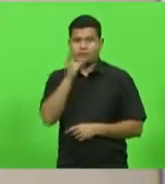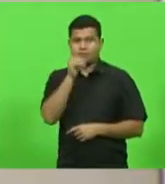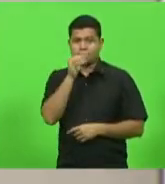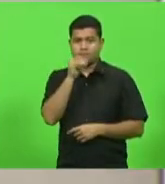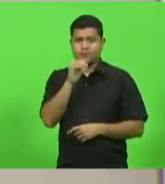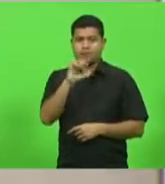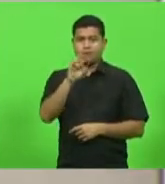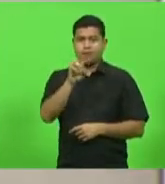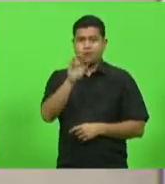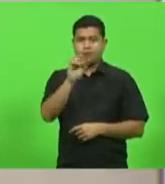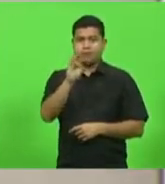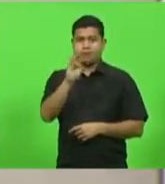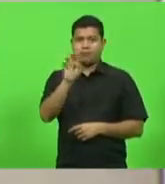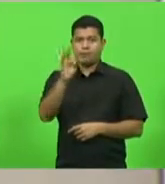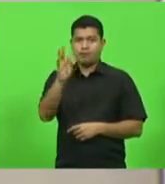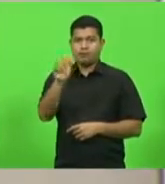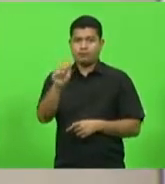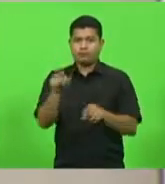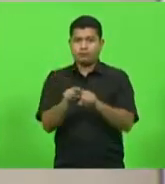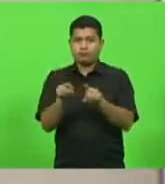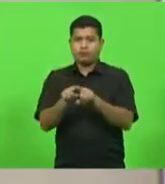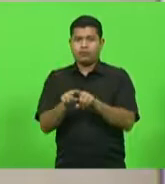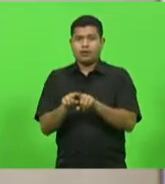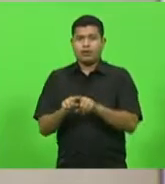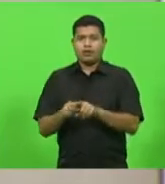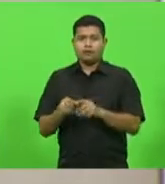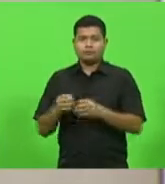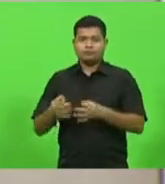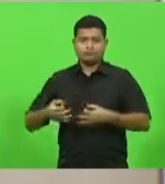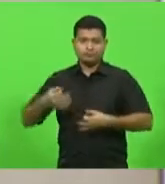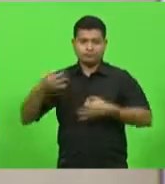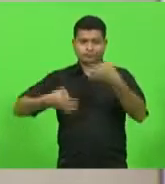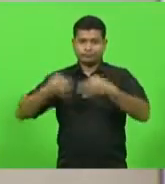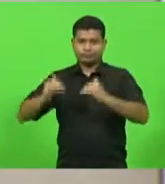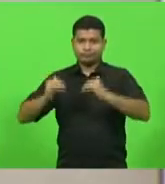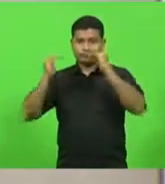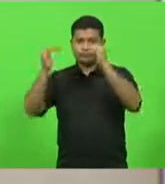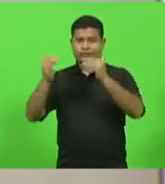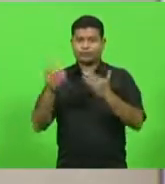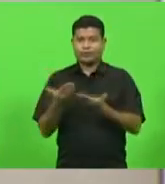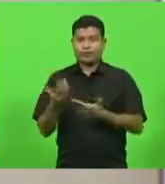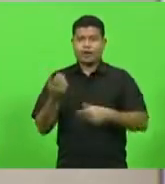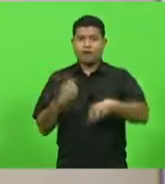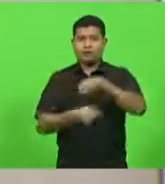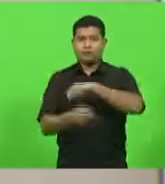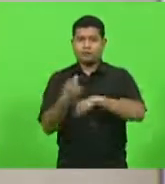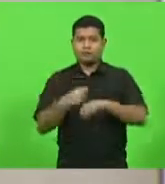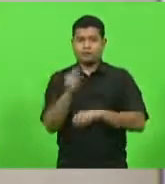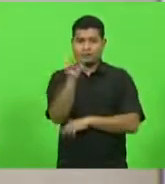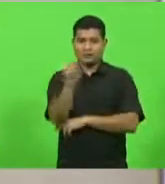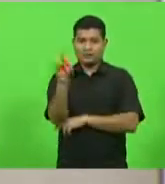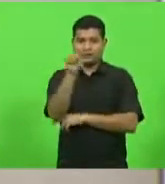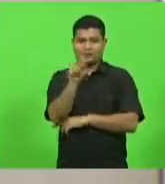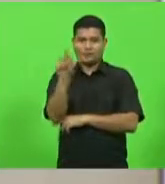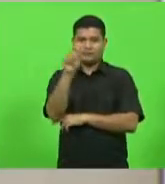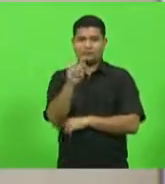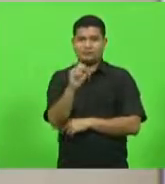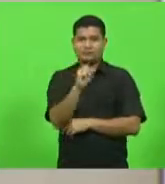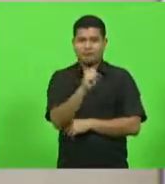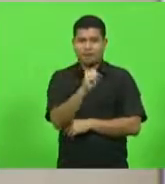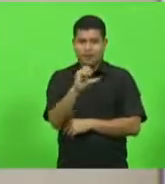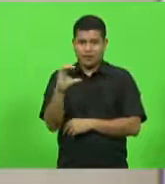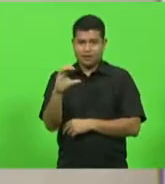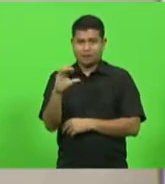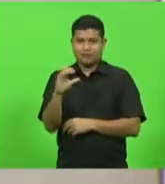Anjos. Excelentíssimo senhor Promotor de Justiça, Presidente da Associação Catarinense do Ministério Público, Marcelo Gomes Silva.